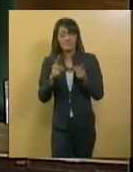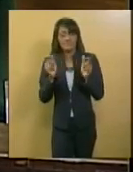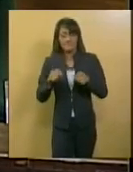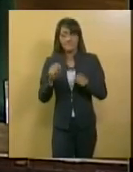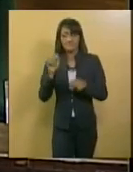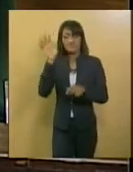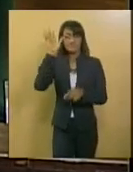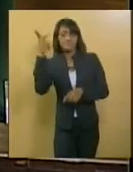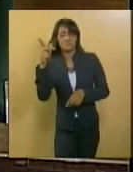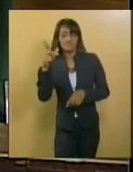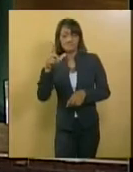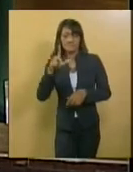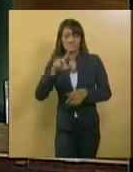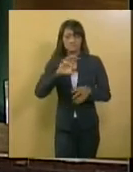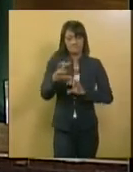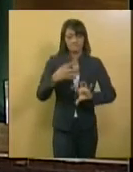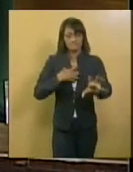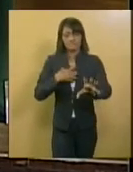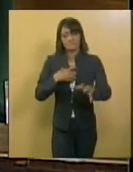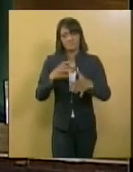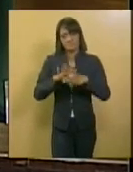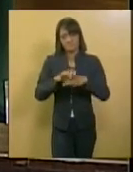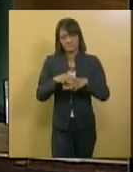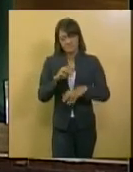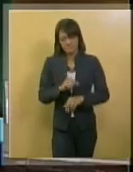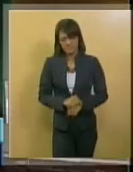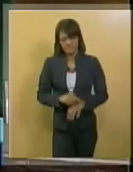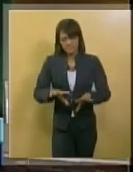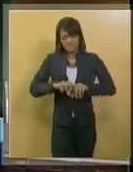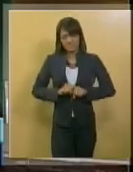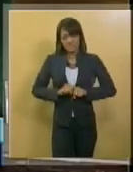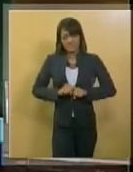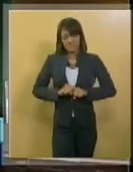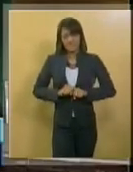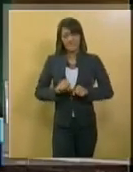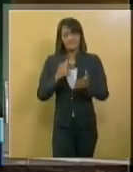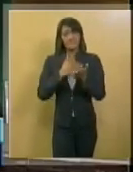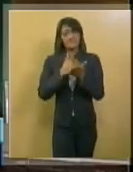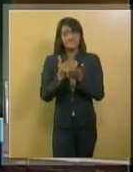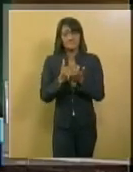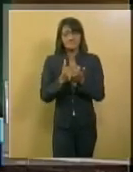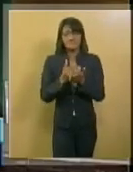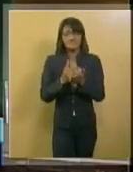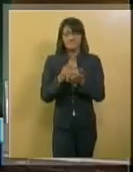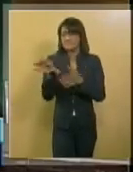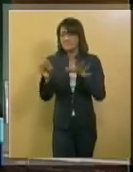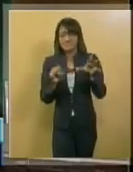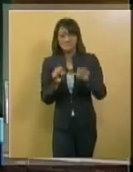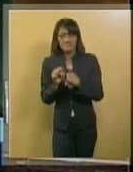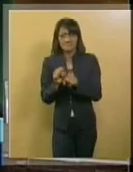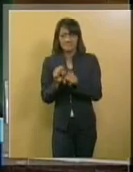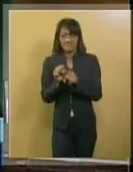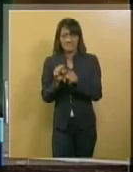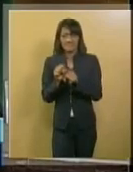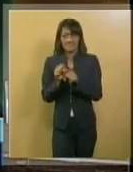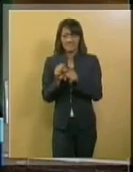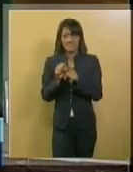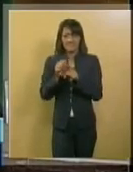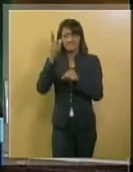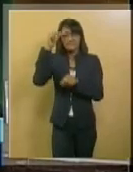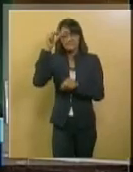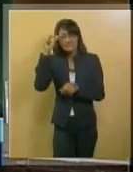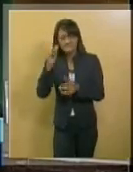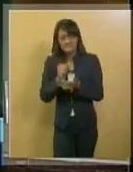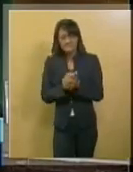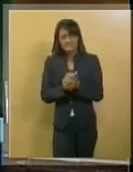O animal com baixa imunidade está mais suscetível. Então, quando começarmos a pegar esses animais, vamos encontrar muita coisa. E aí, o descarte? Vai